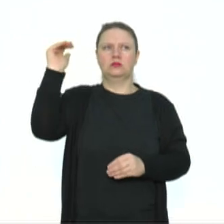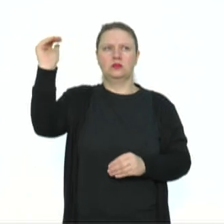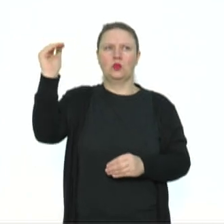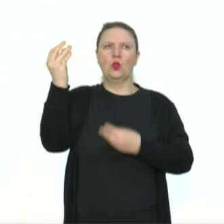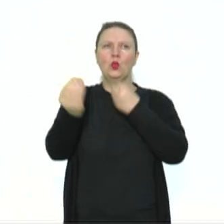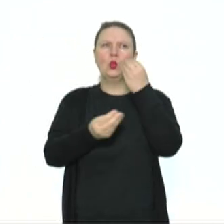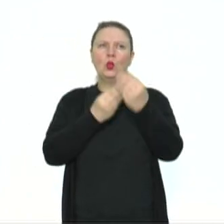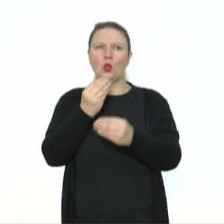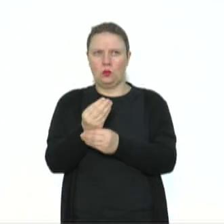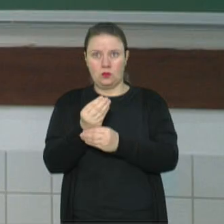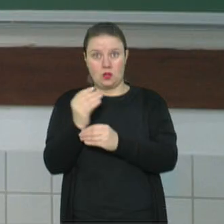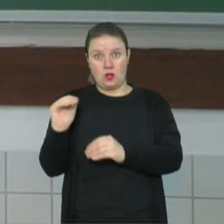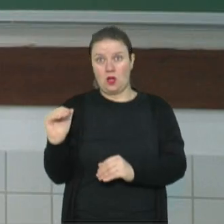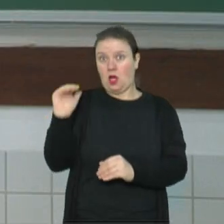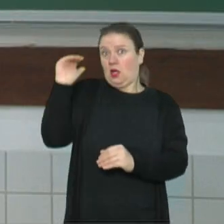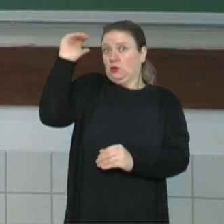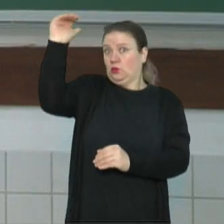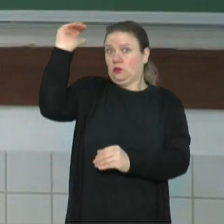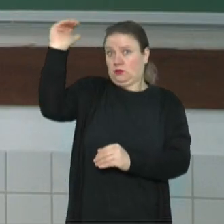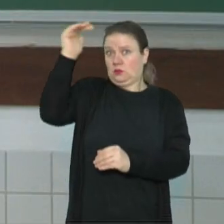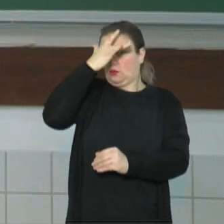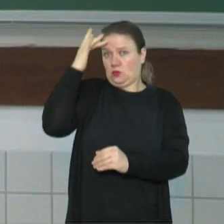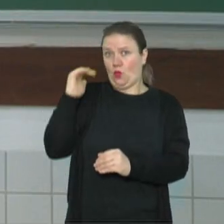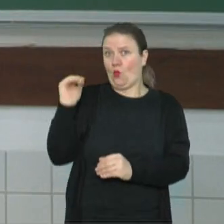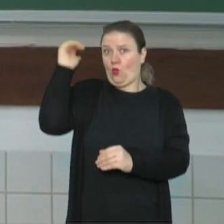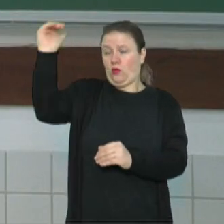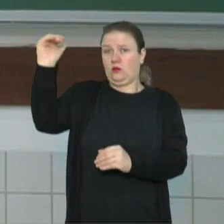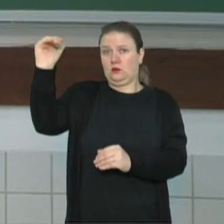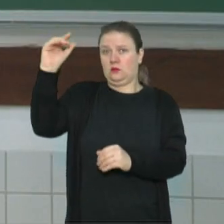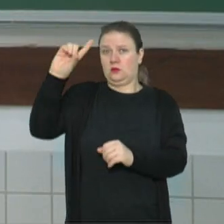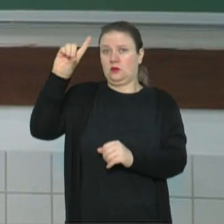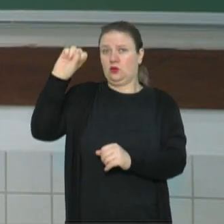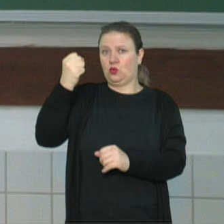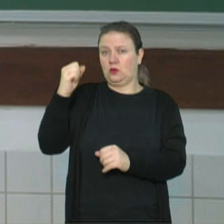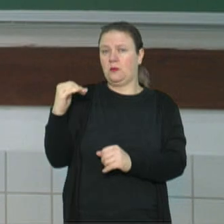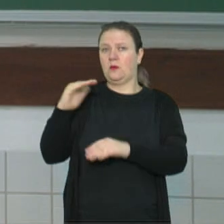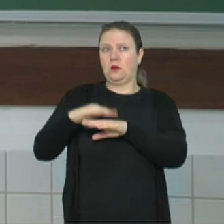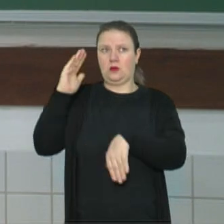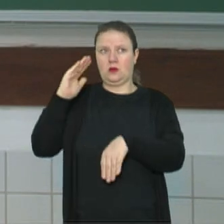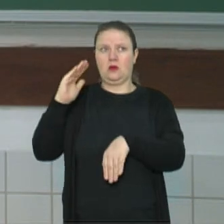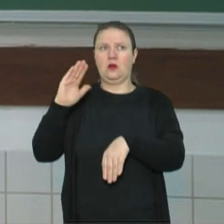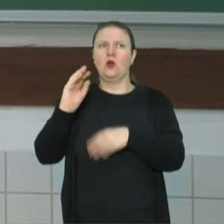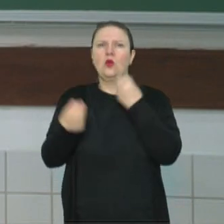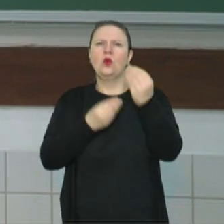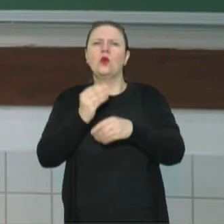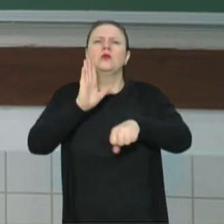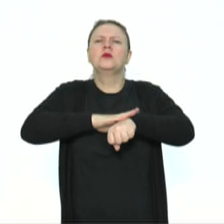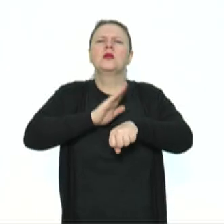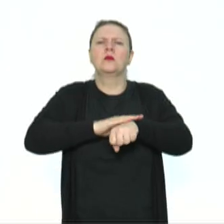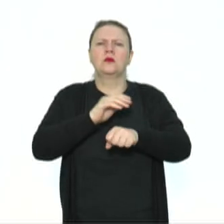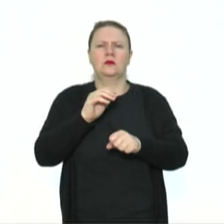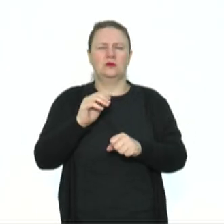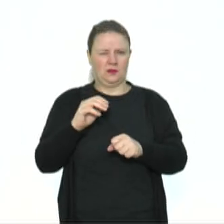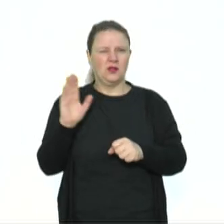nós estamos falando aqui da categoria adulto. Então, como que vai ser a duração da luta? Vocês vão ter um tempinho para realizar, mas já voltamos.